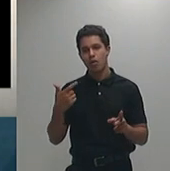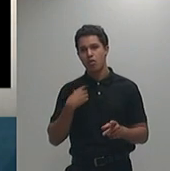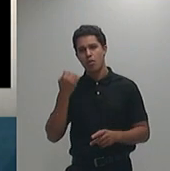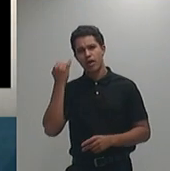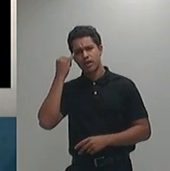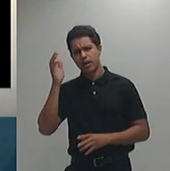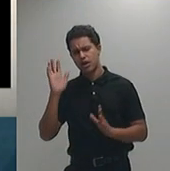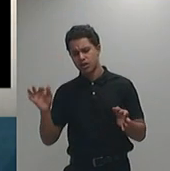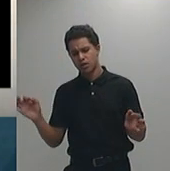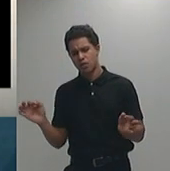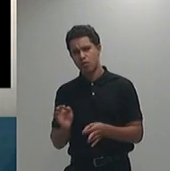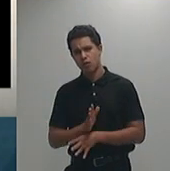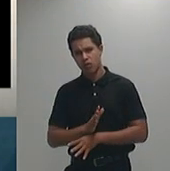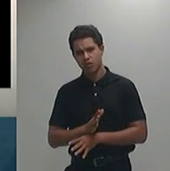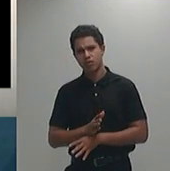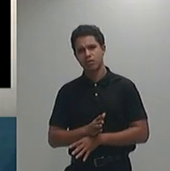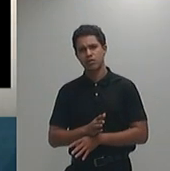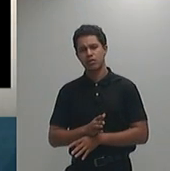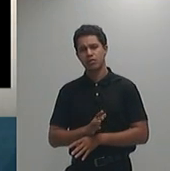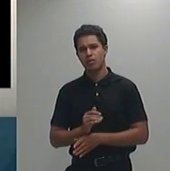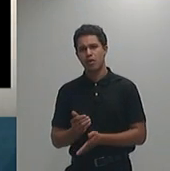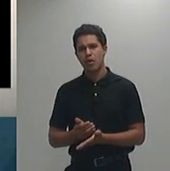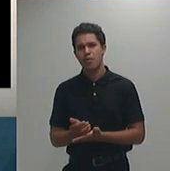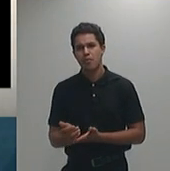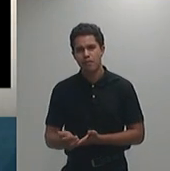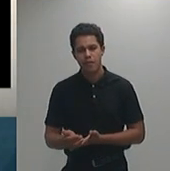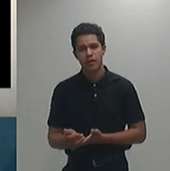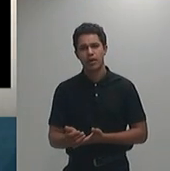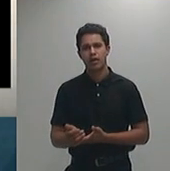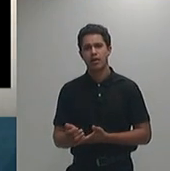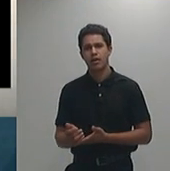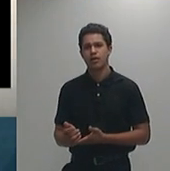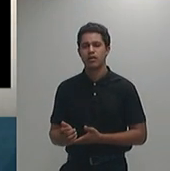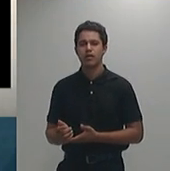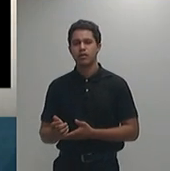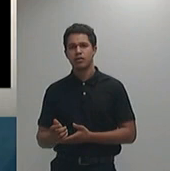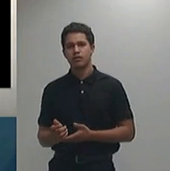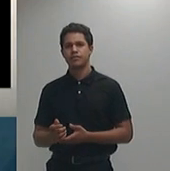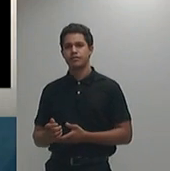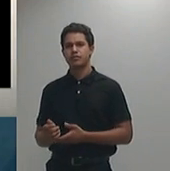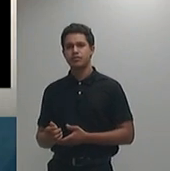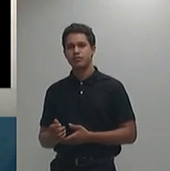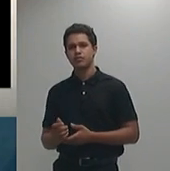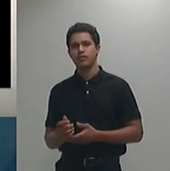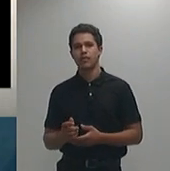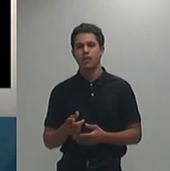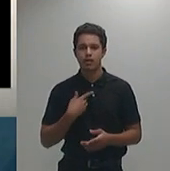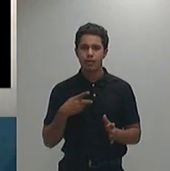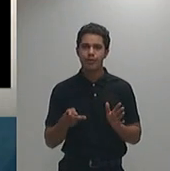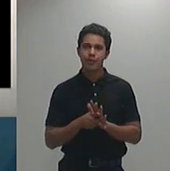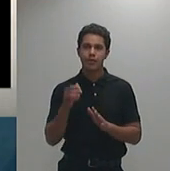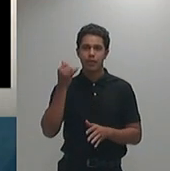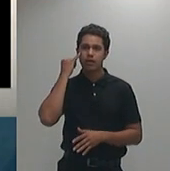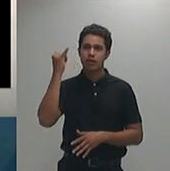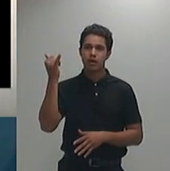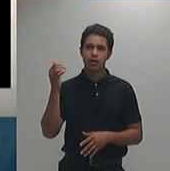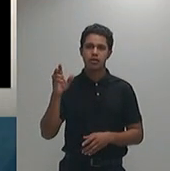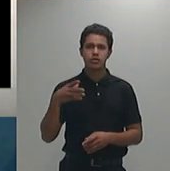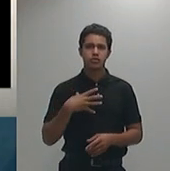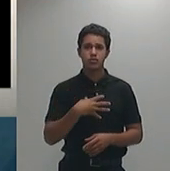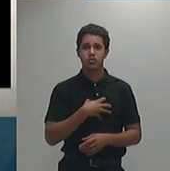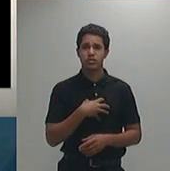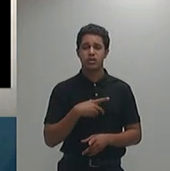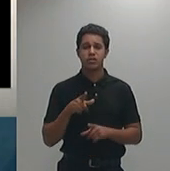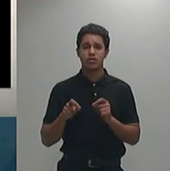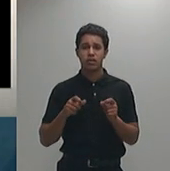justamente em respeito a essa prerrogativa que é um cânone da arbitragem de modo que